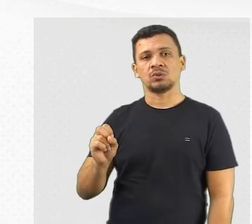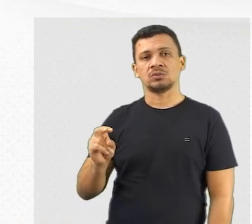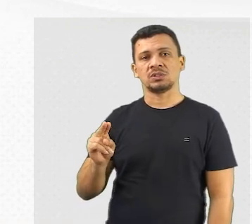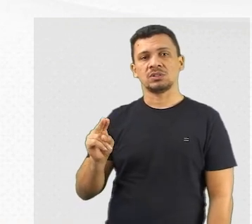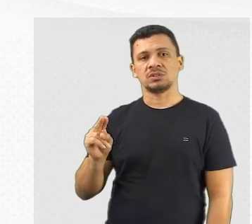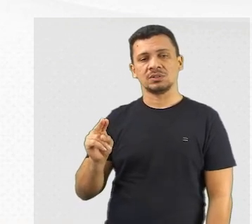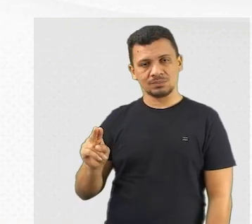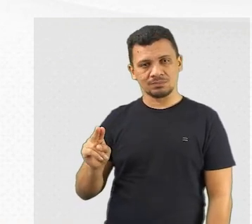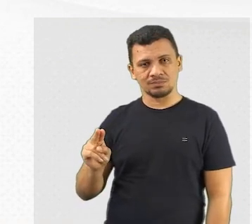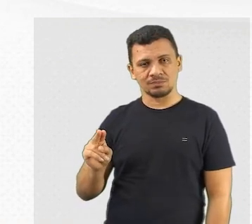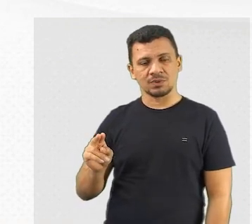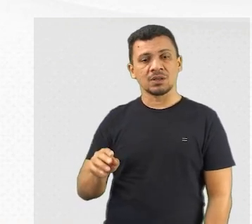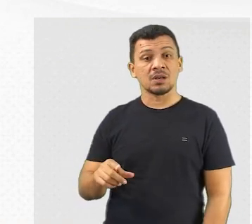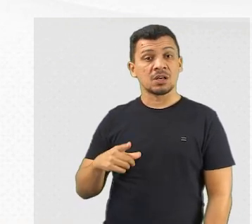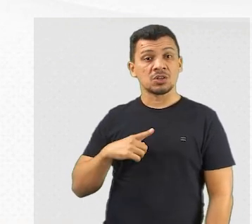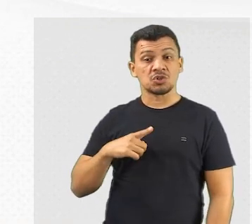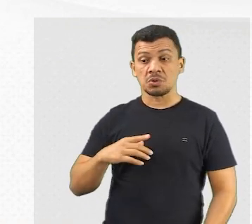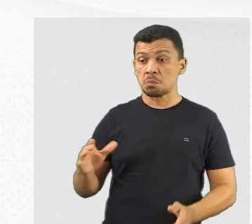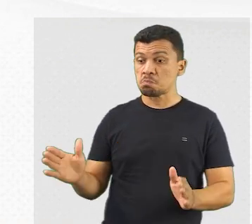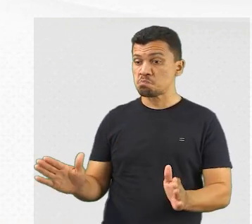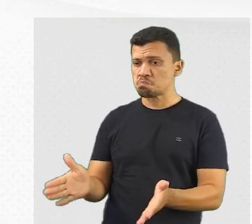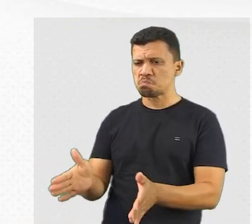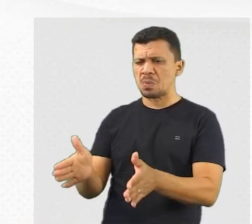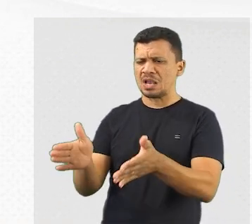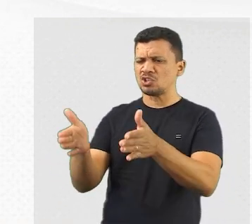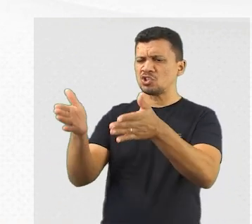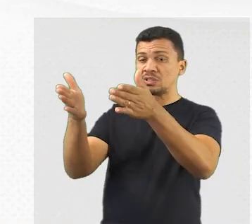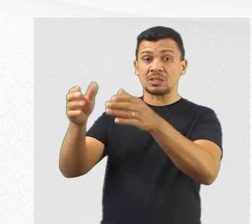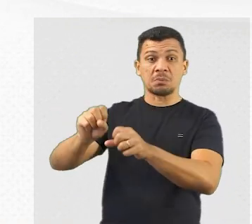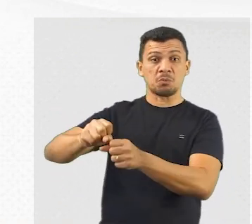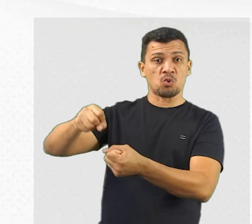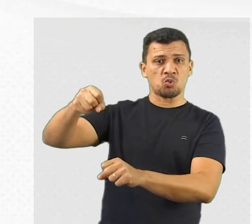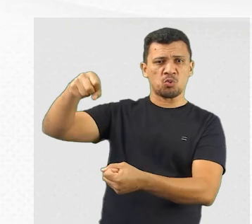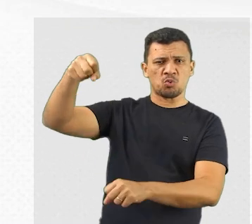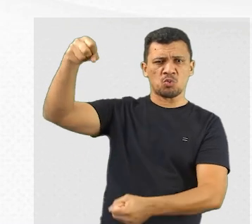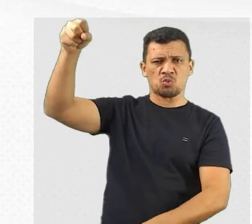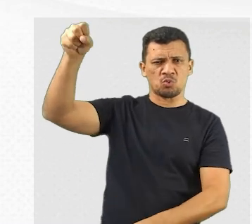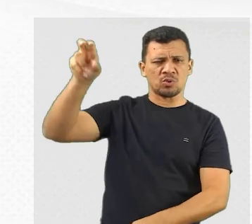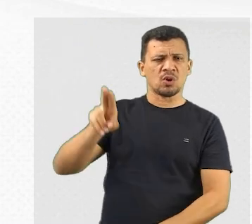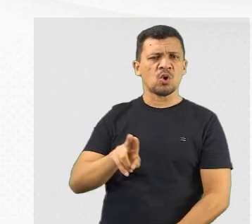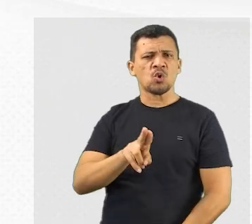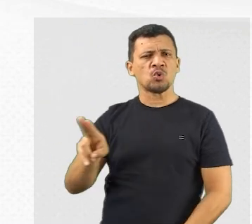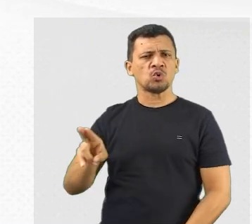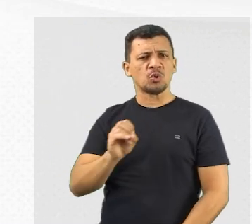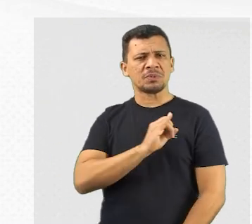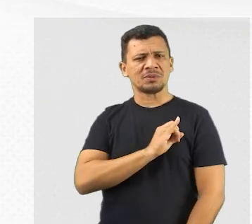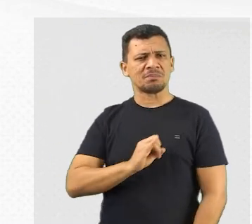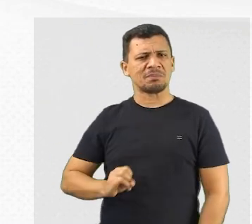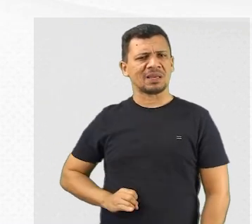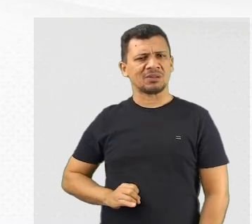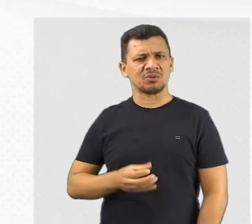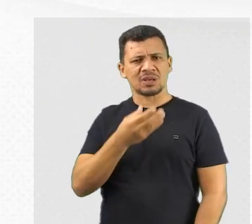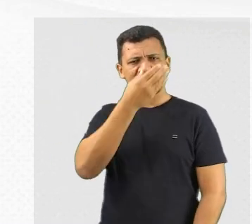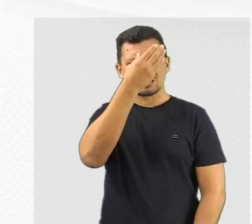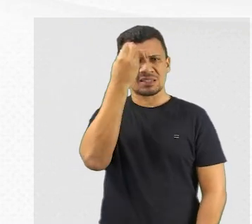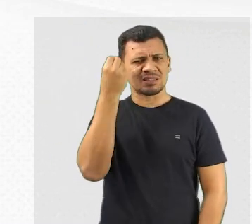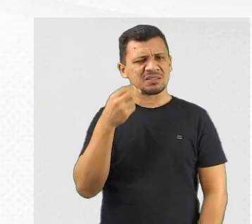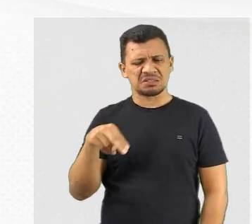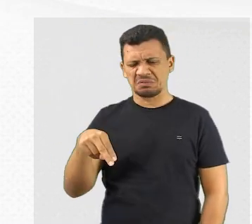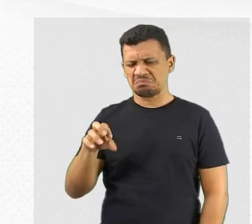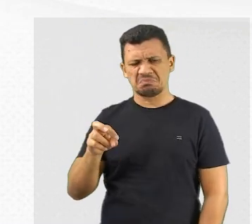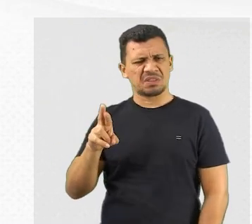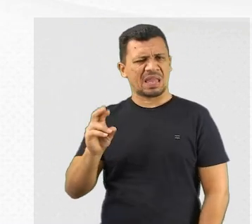colossal, né, eu esqueci o nome do imperador, né, Marco Aurélio, não sei, não lembro. Acho que Nero, talvez, não lembro, não consigo